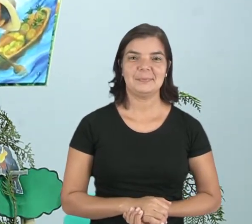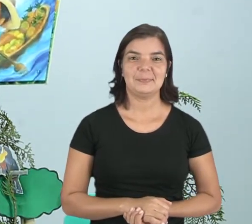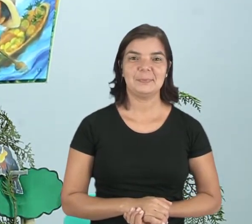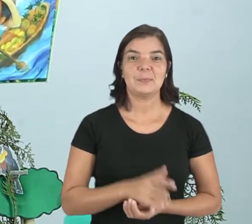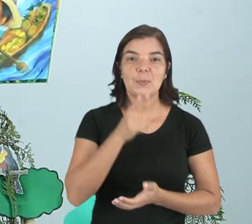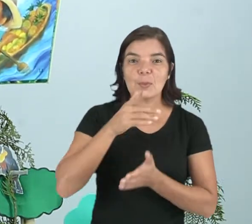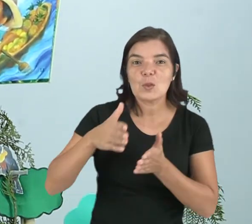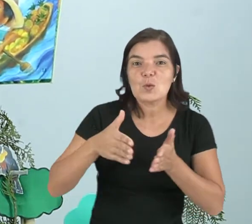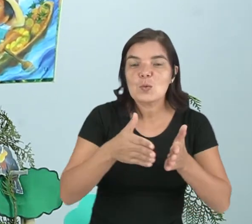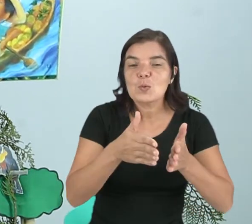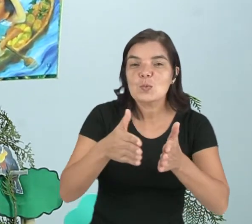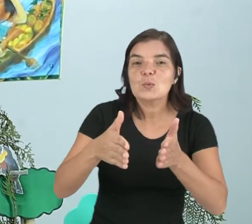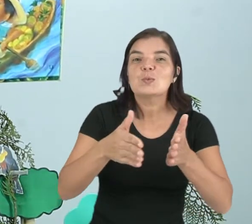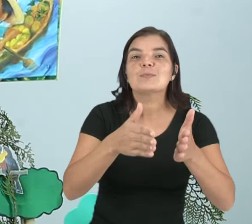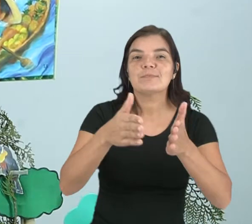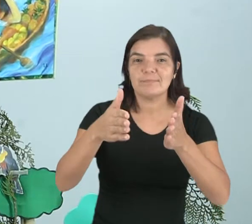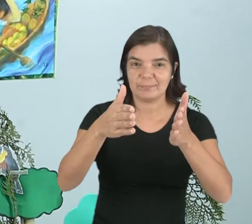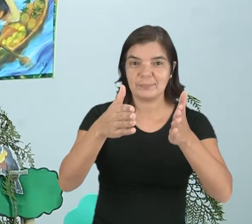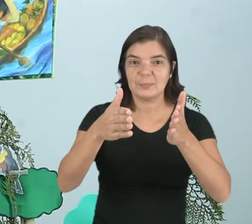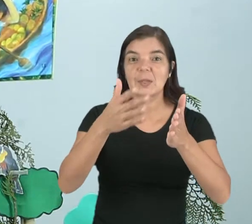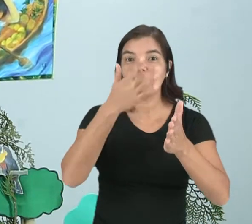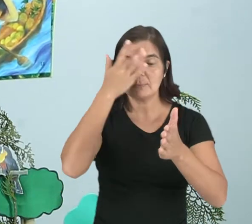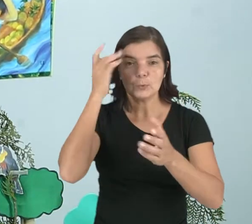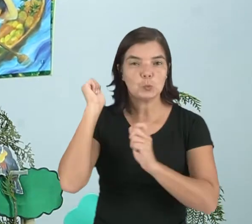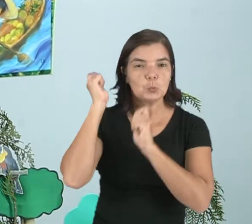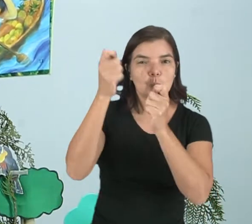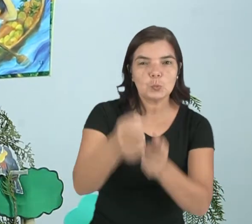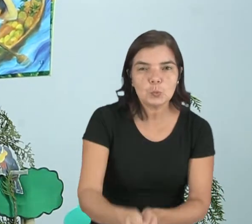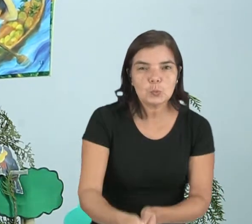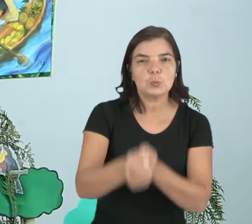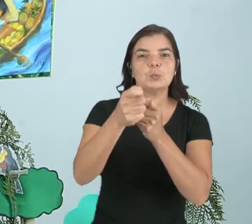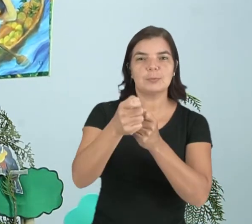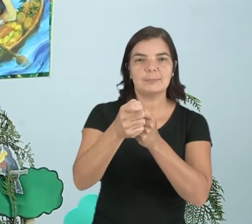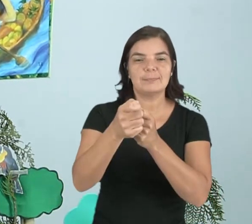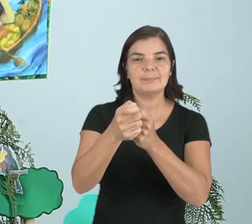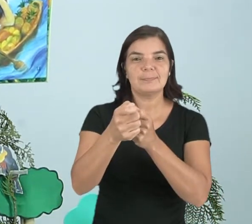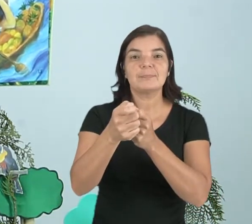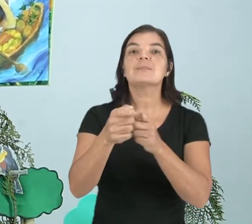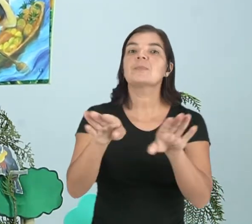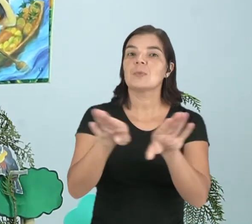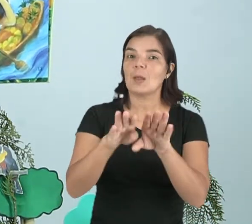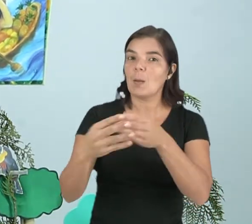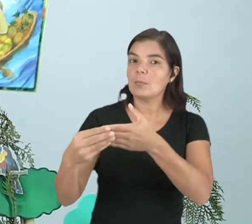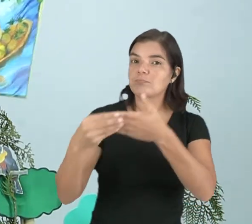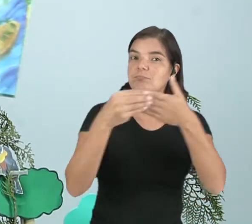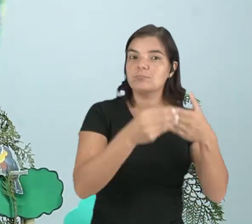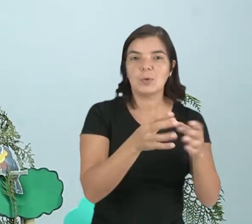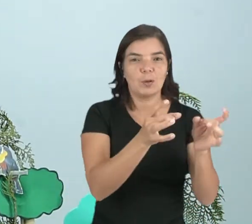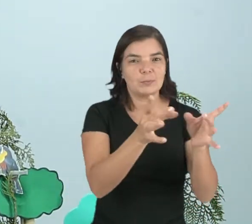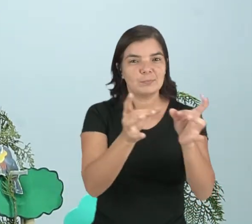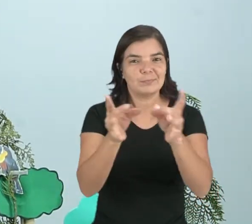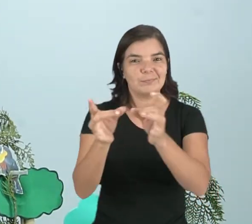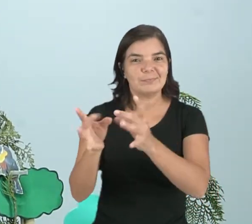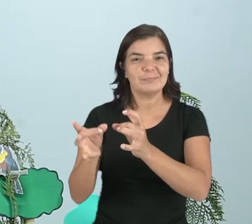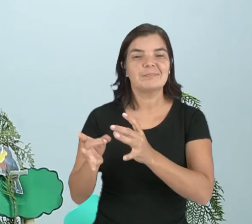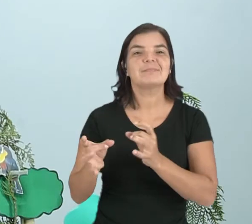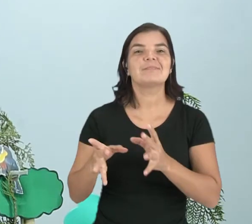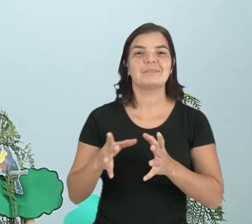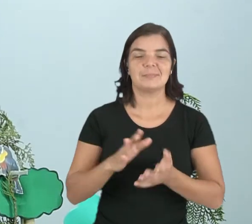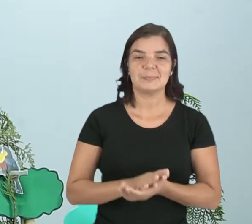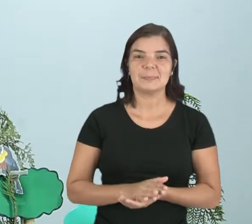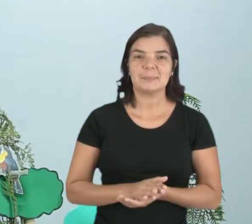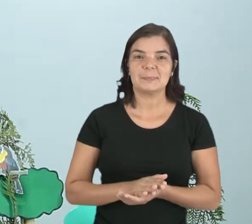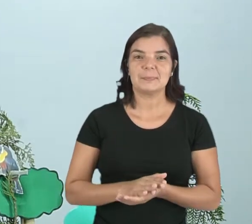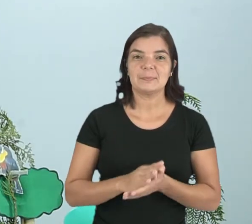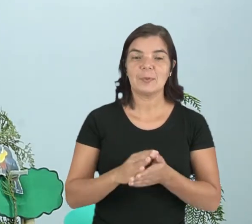O rio leva os pescadores. O rio traz os vendedores. E